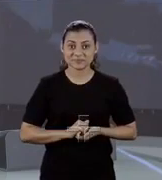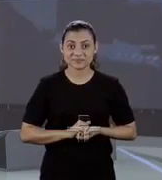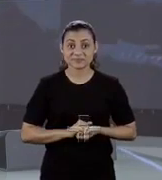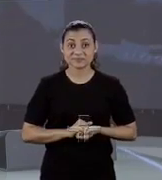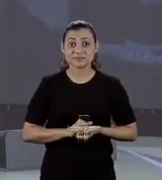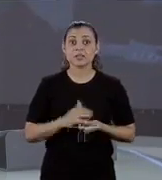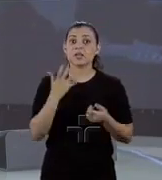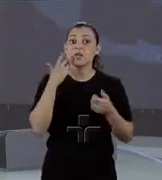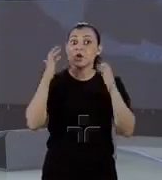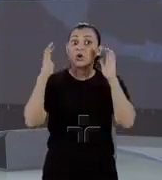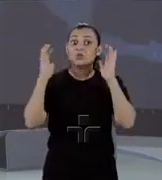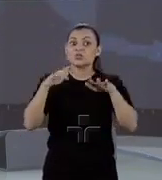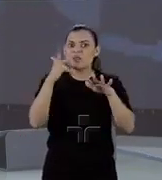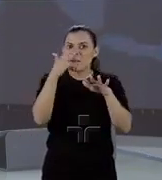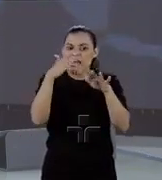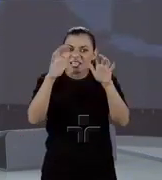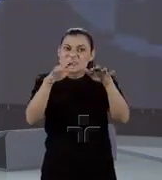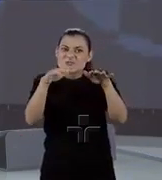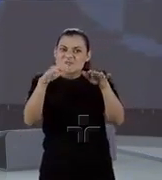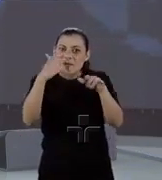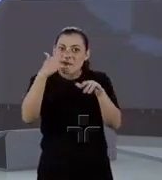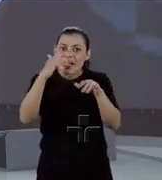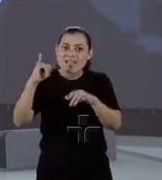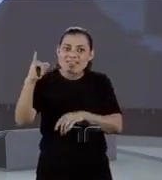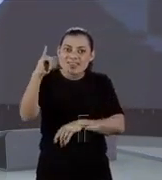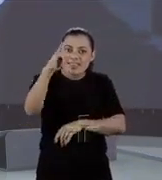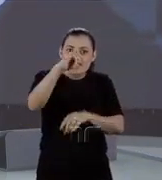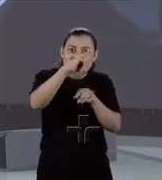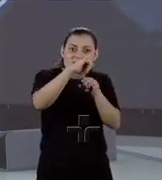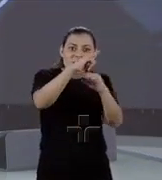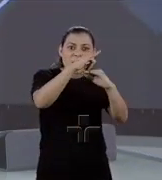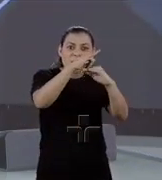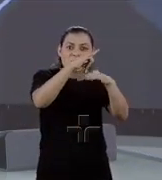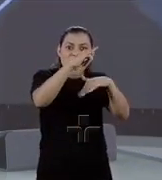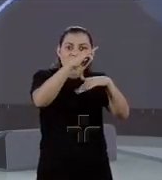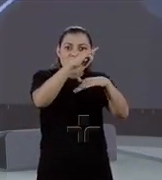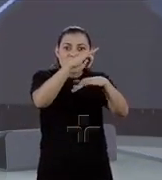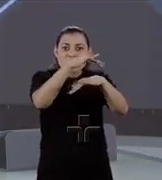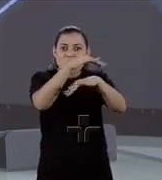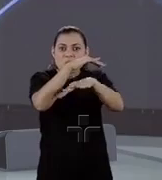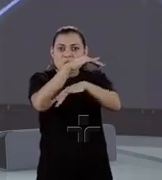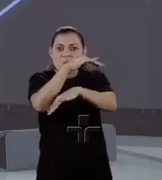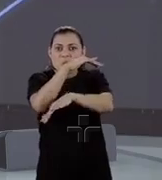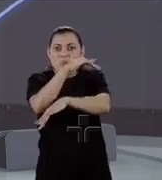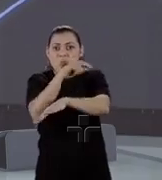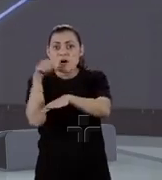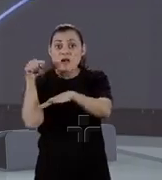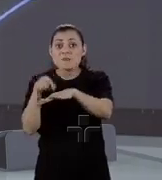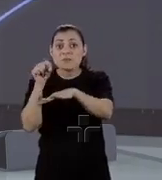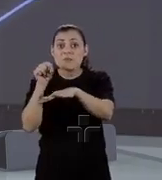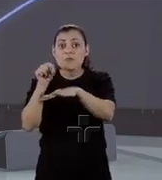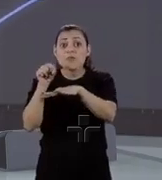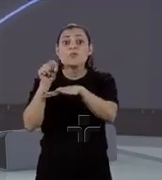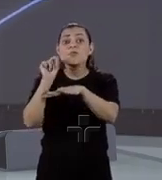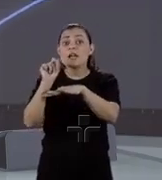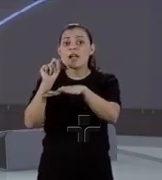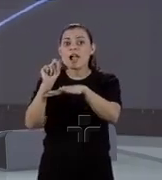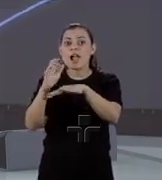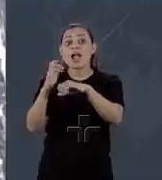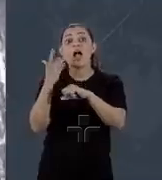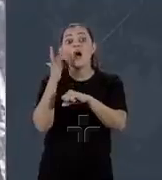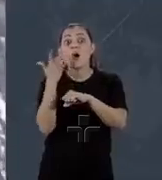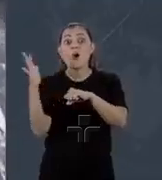Chuva de ouro e diamante na Sibéria Russa. Um avião de carga perdeu a porta durante a decolagem e parte do carregamento milionário despencou do